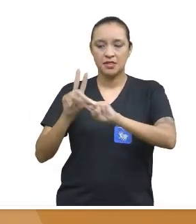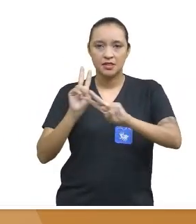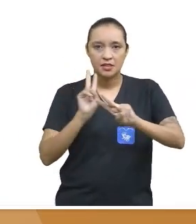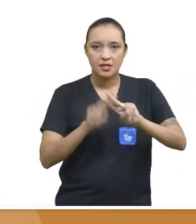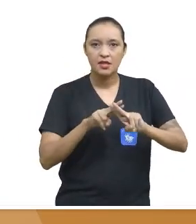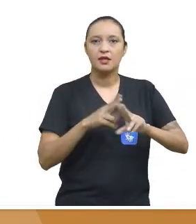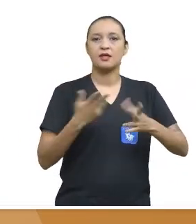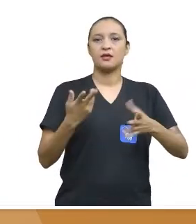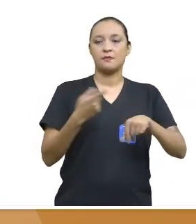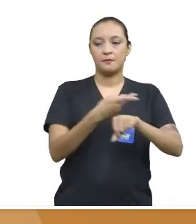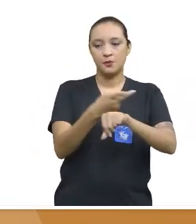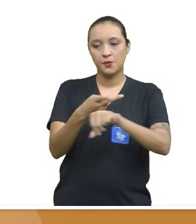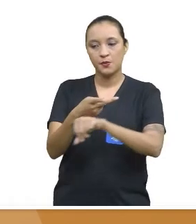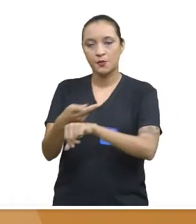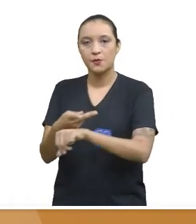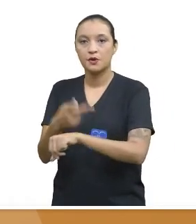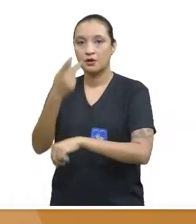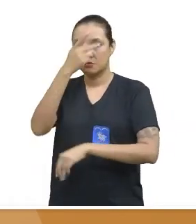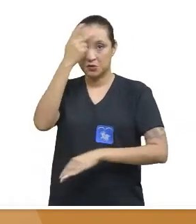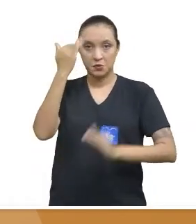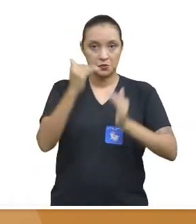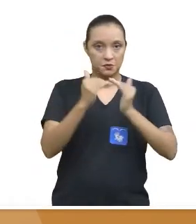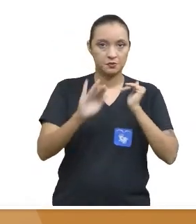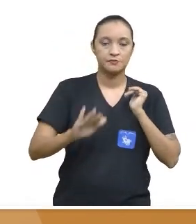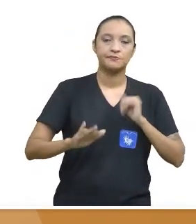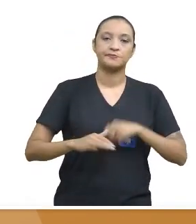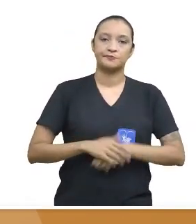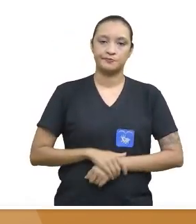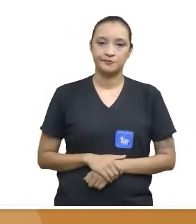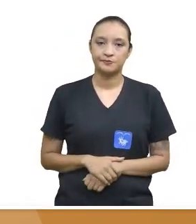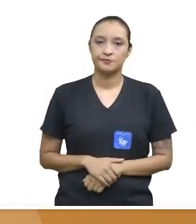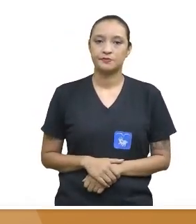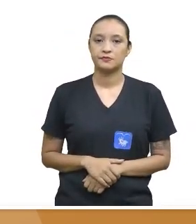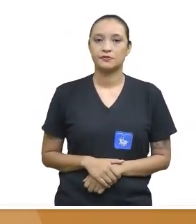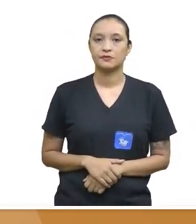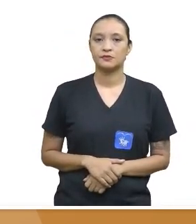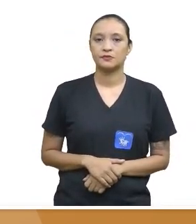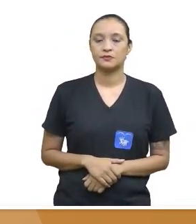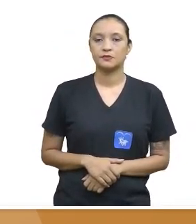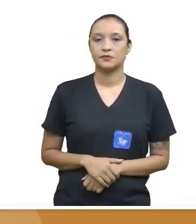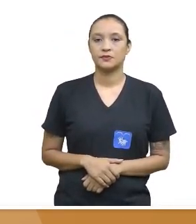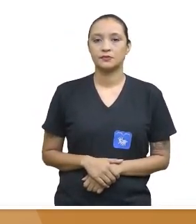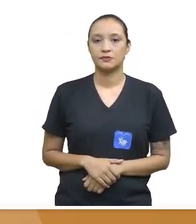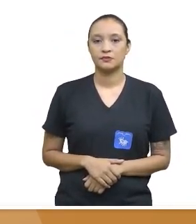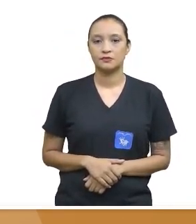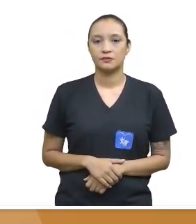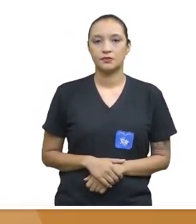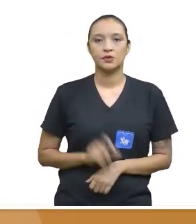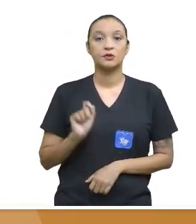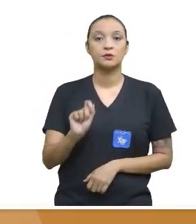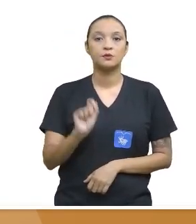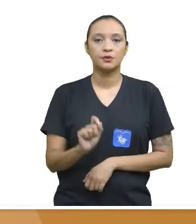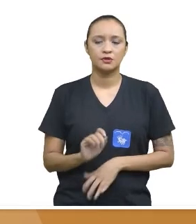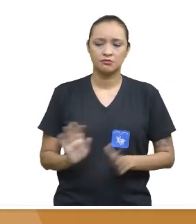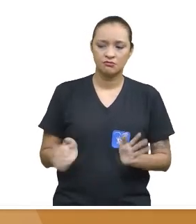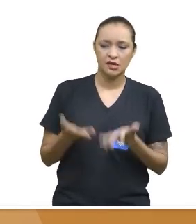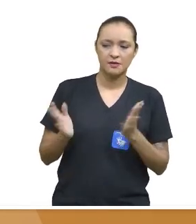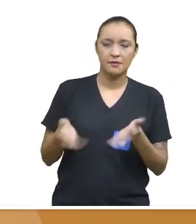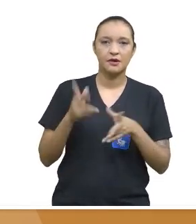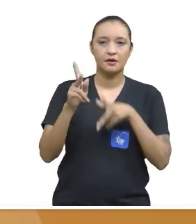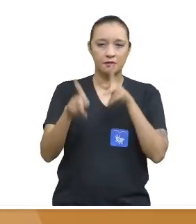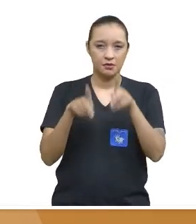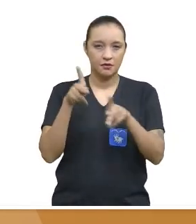prisões. E isso, de certa forma, vai acabar atenuando e fazendo com que a população